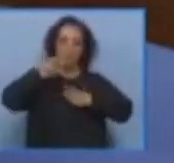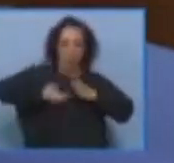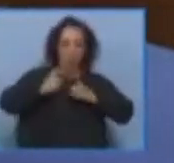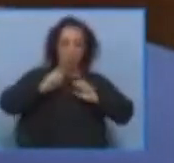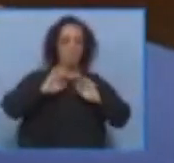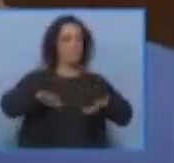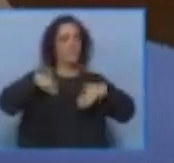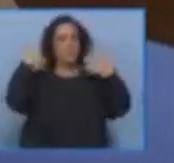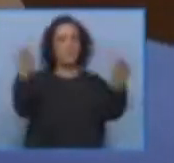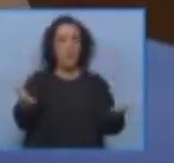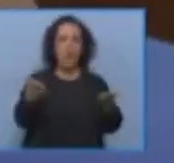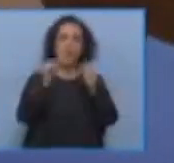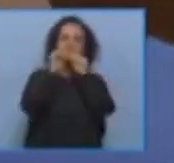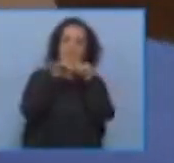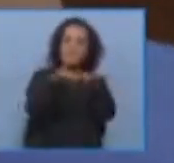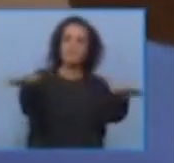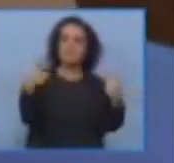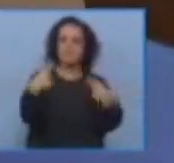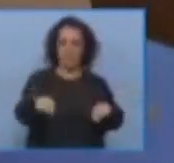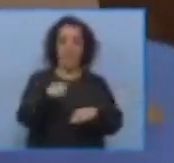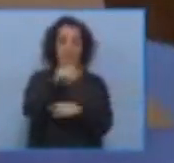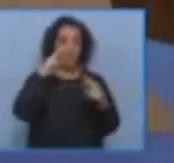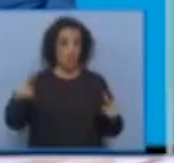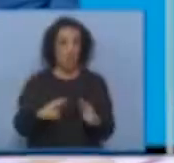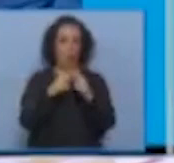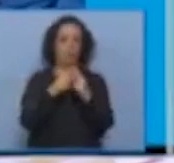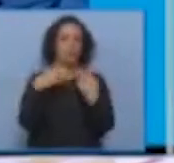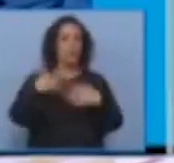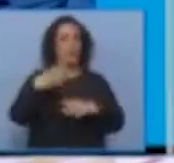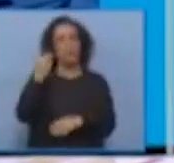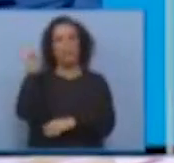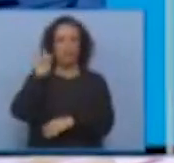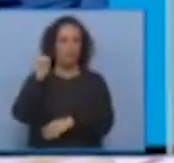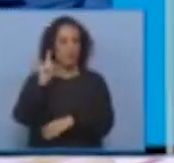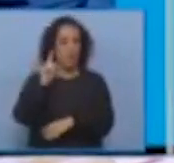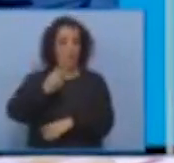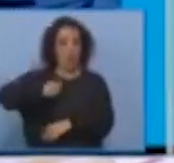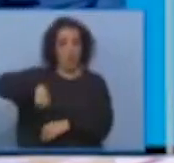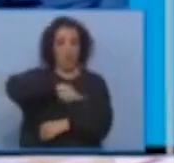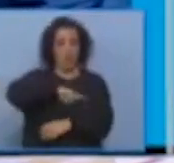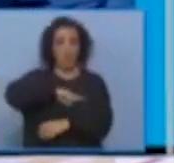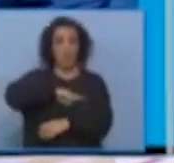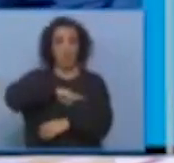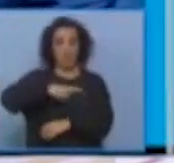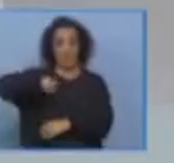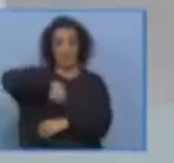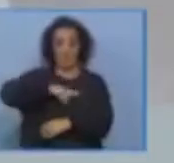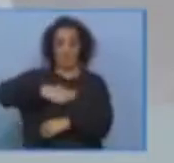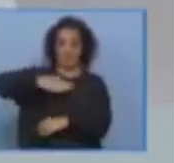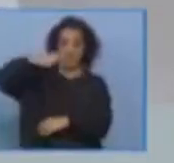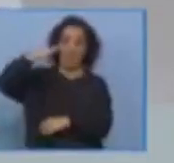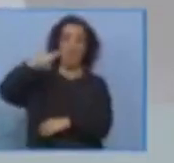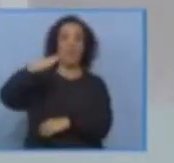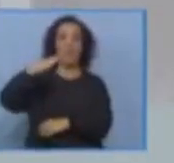uma mensagem. E são muito importantes as jornadas. Nós vimos, bem, enfim, a nossa geração já só para que o final